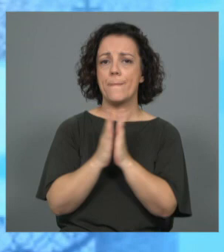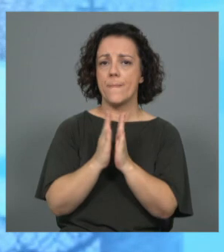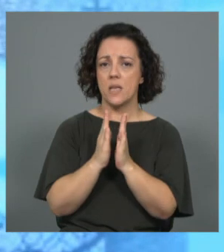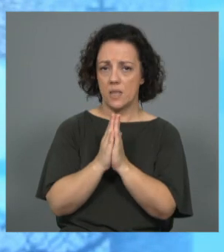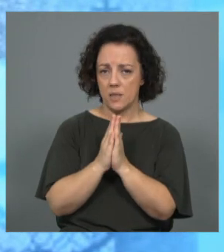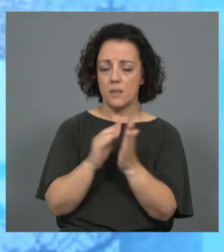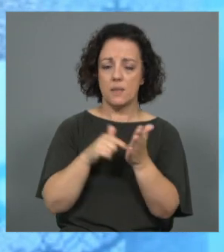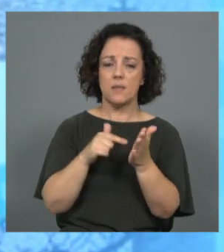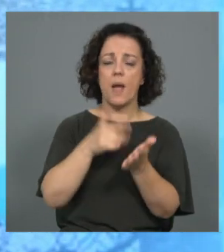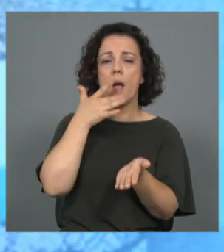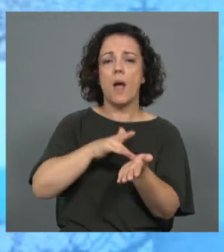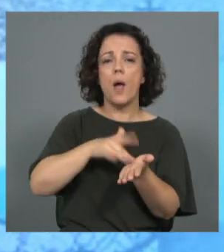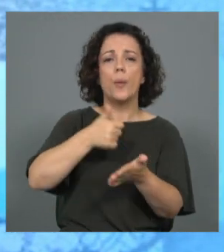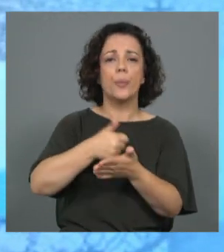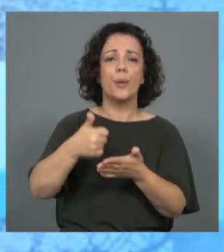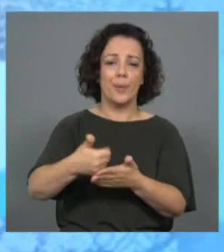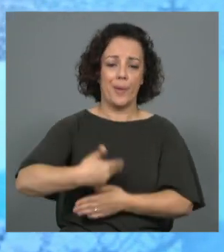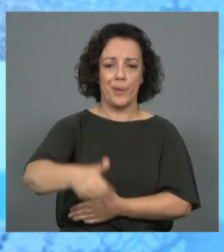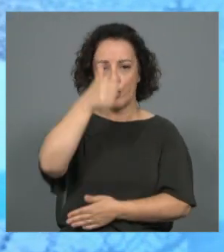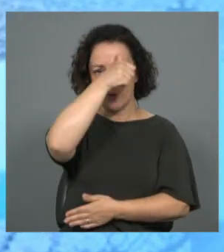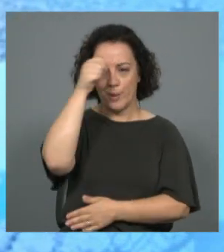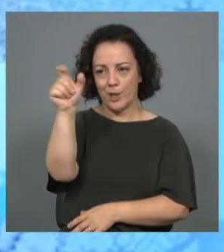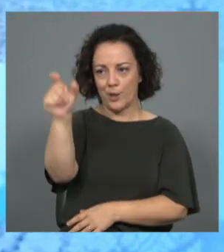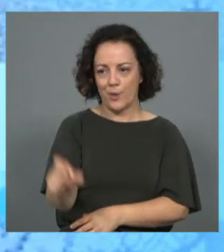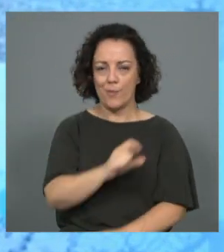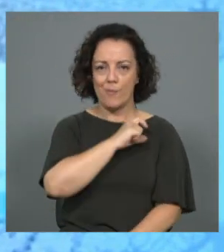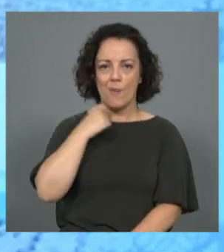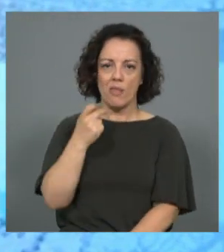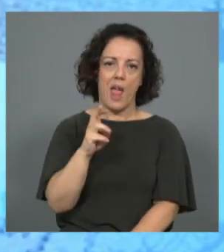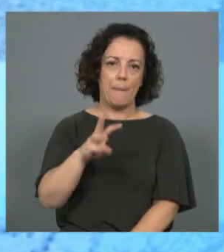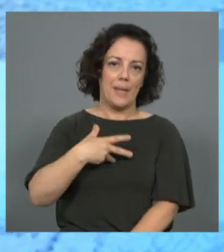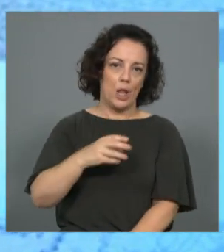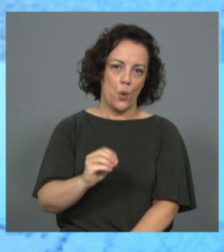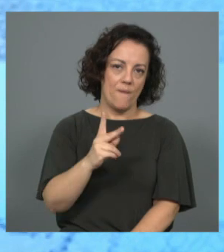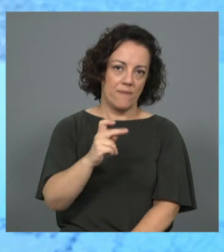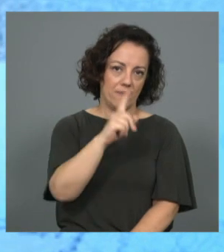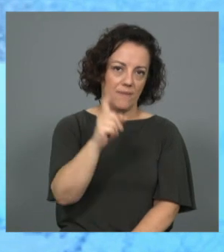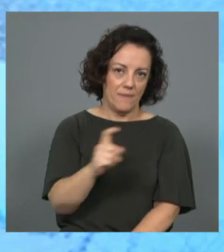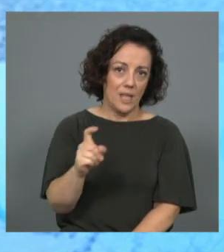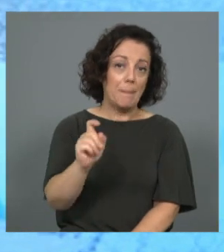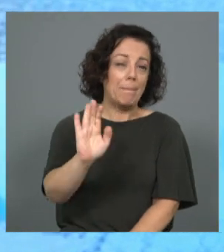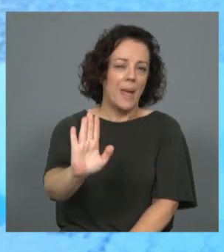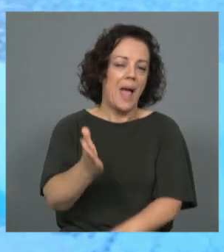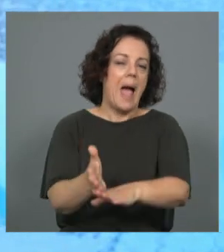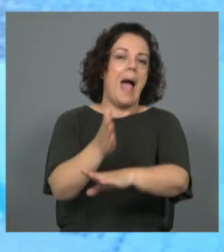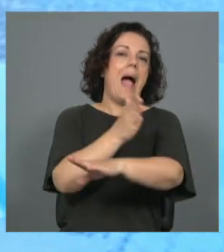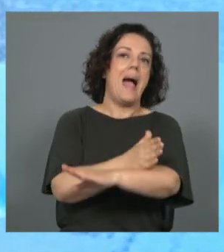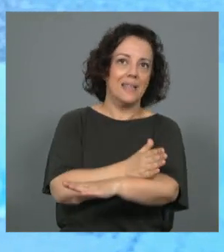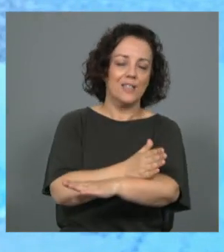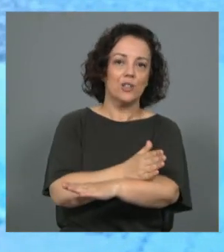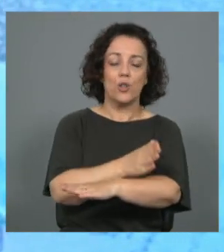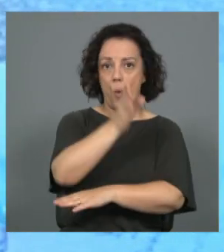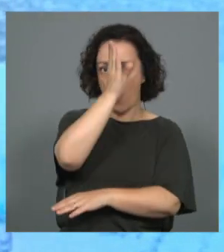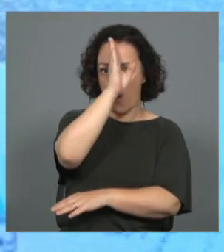Bíblia que são escutados nas missas este domingo com o Padre Armindo Vaz. Antes, se calhar, de iniciarmos essa análise, vamos desde